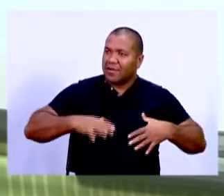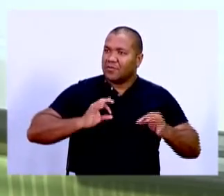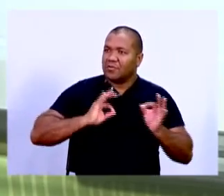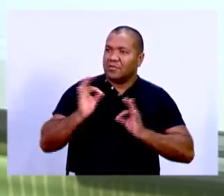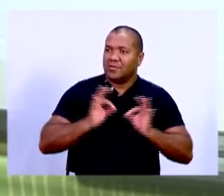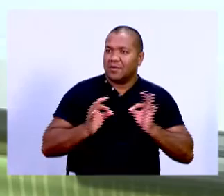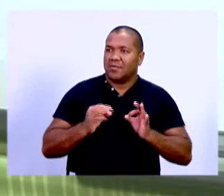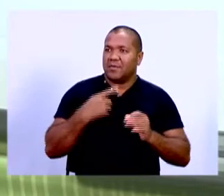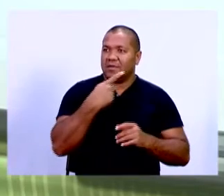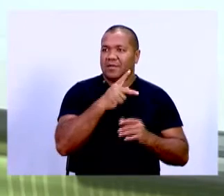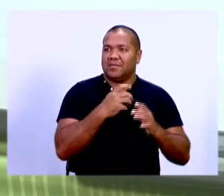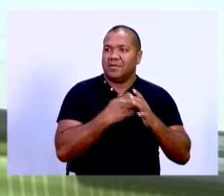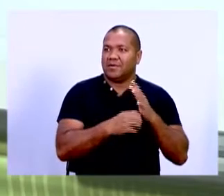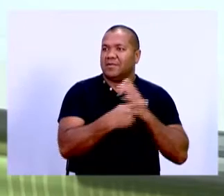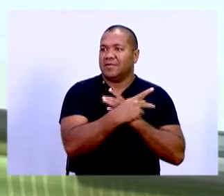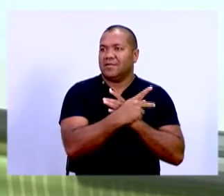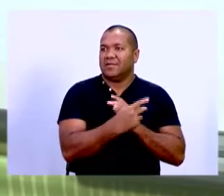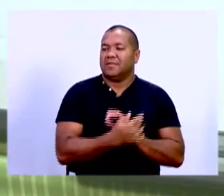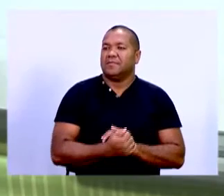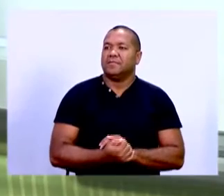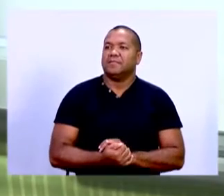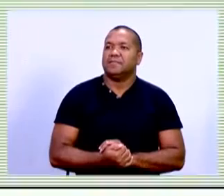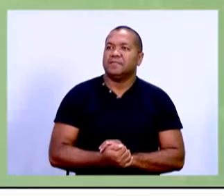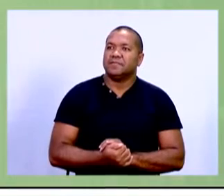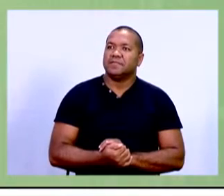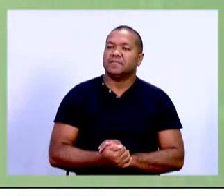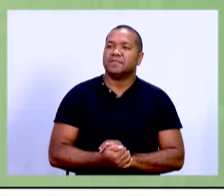empresa dele. Vamos ao nosso próximo slide.